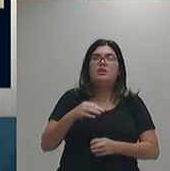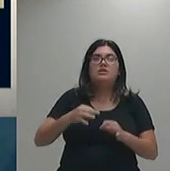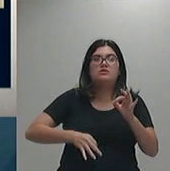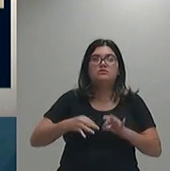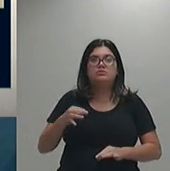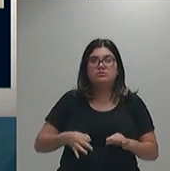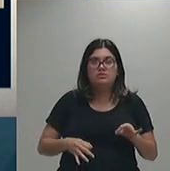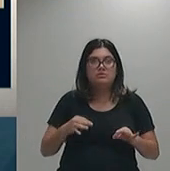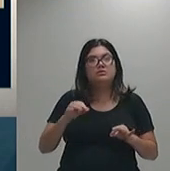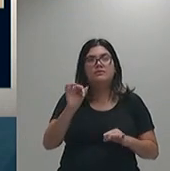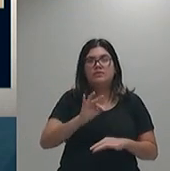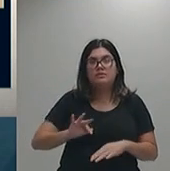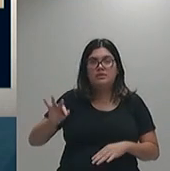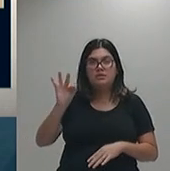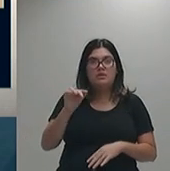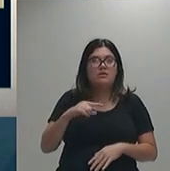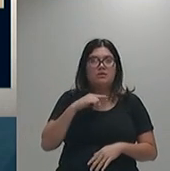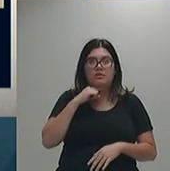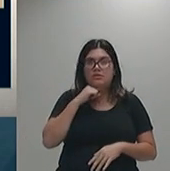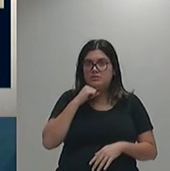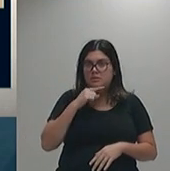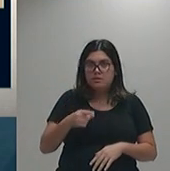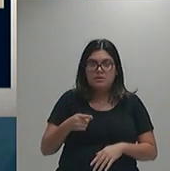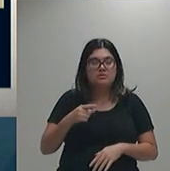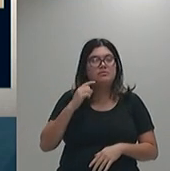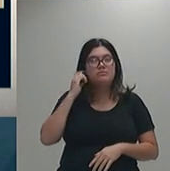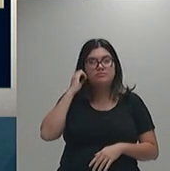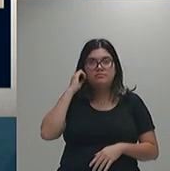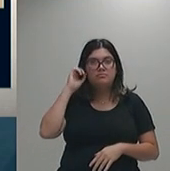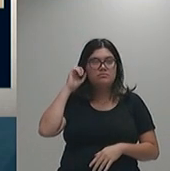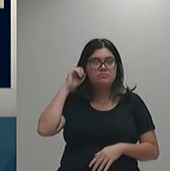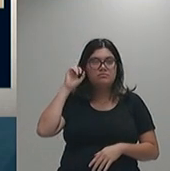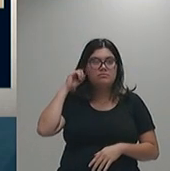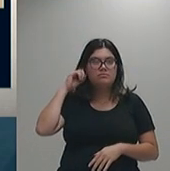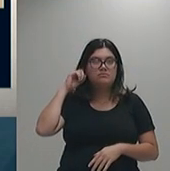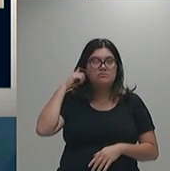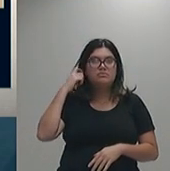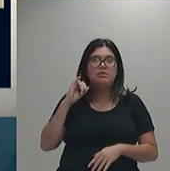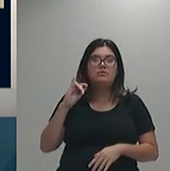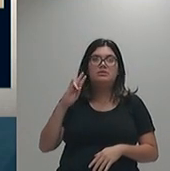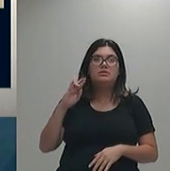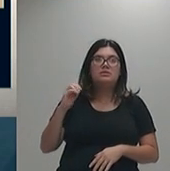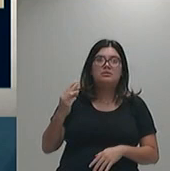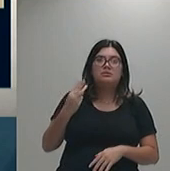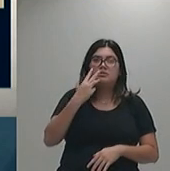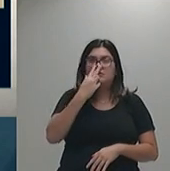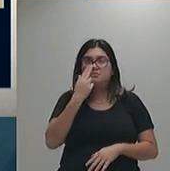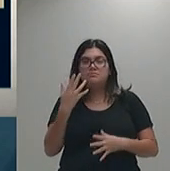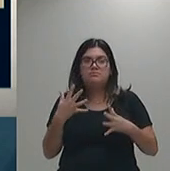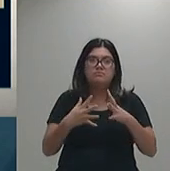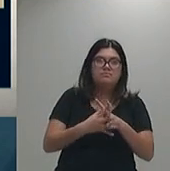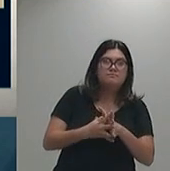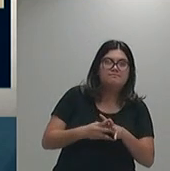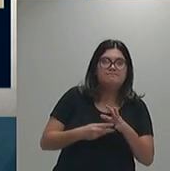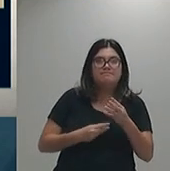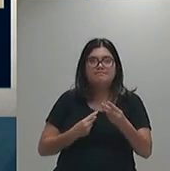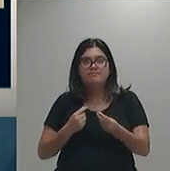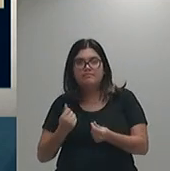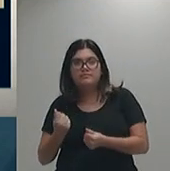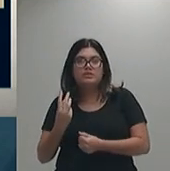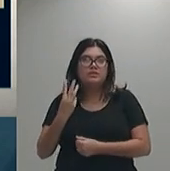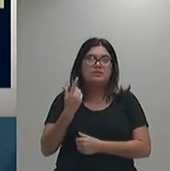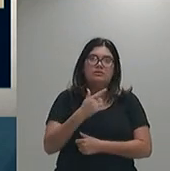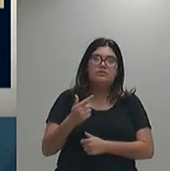justiça federal o e pelas regras ficou três não tem função jurisdicional